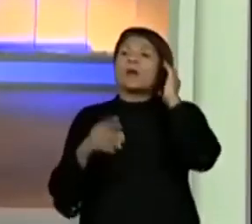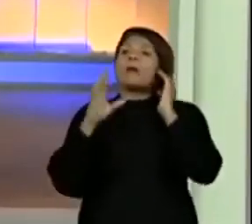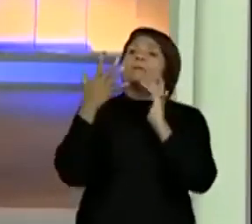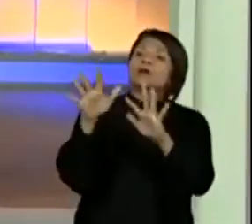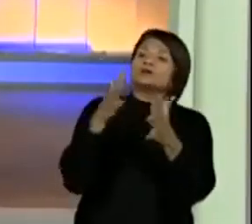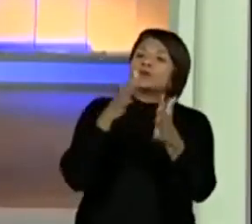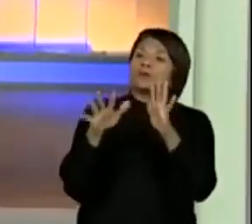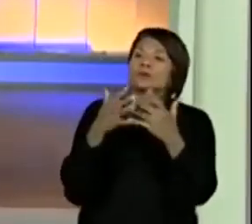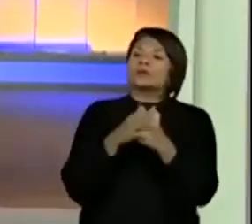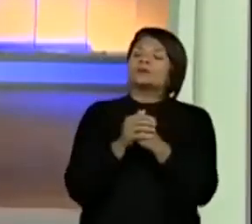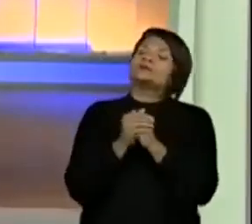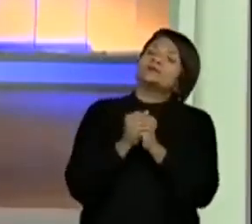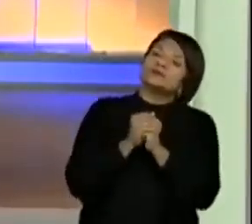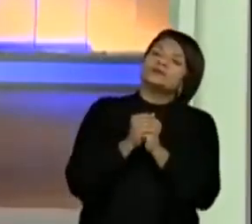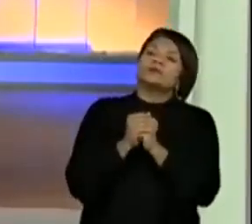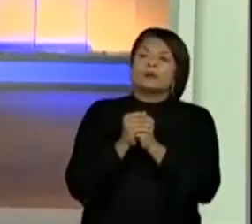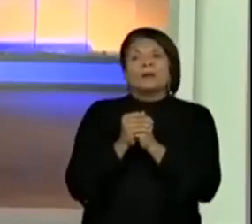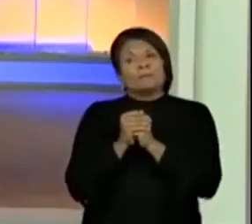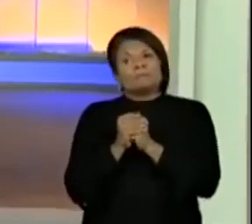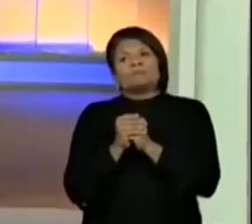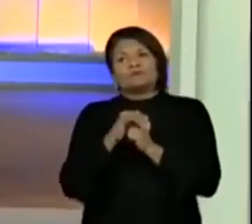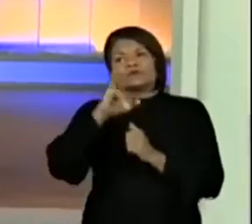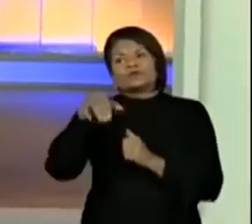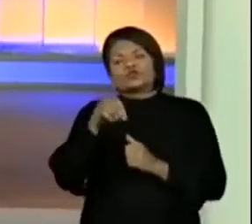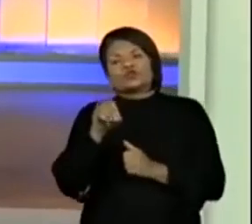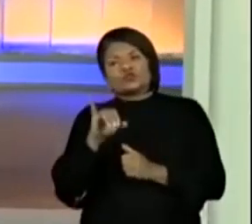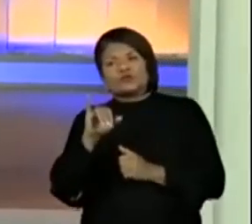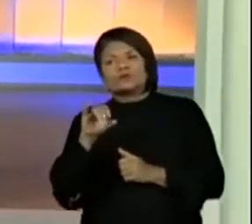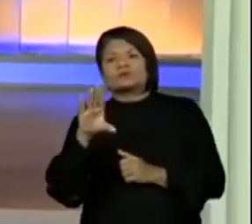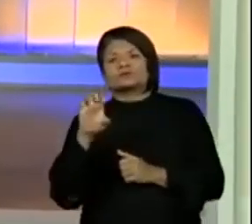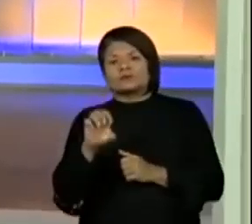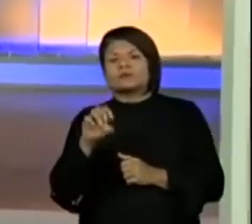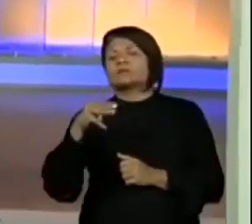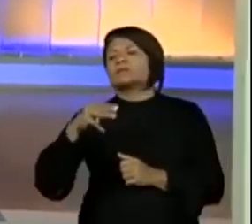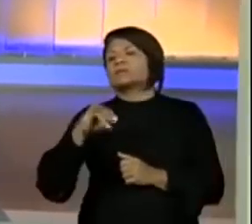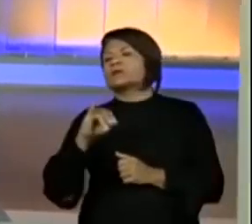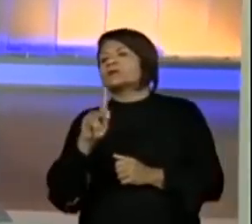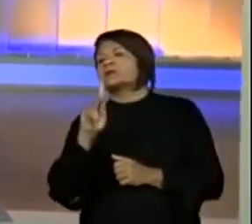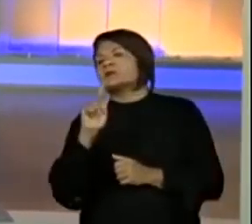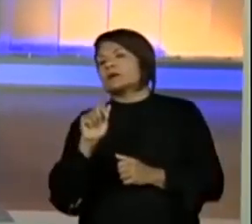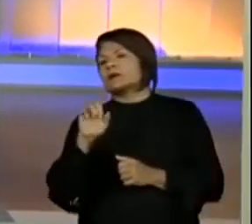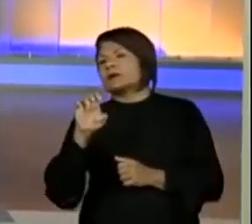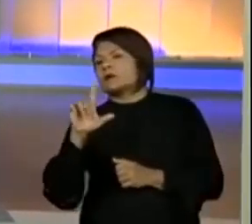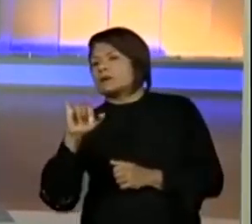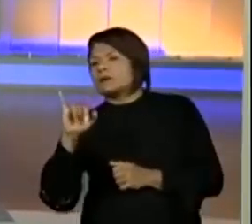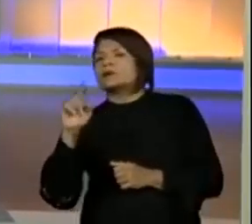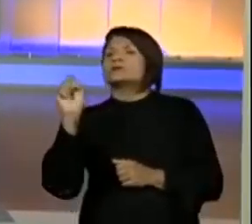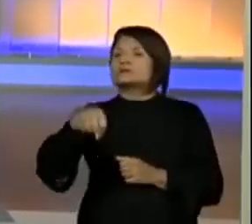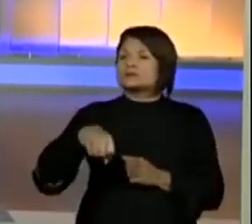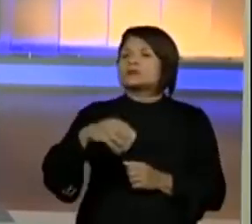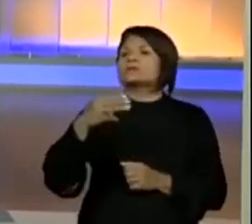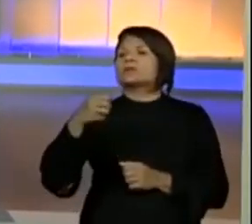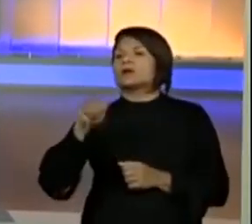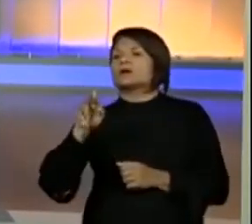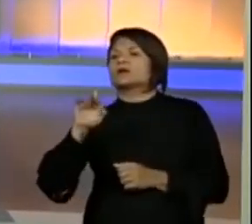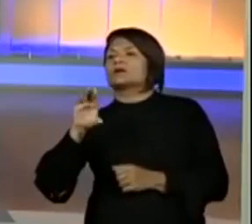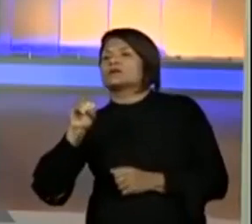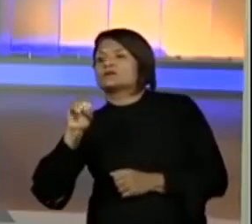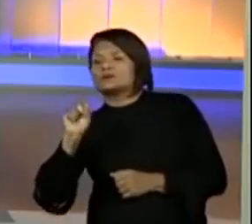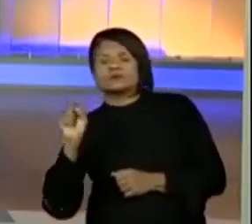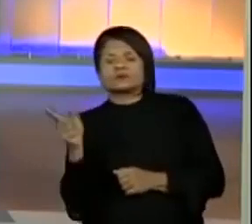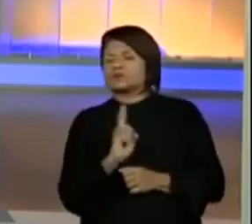sentido de se marca tudo. Então, a Joyce, a Micaele, sim. Marcos, eu não